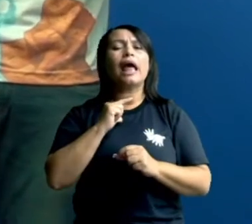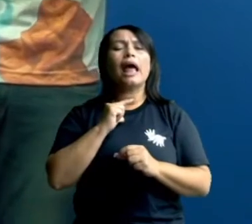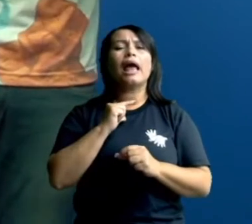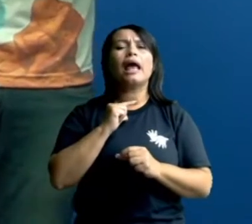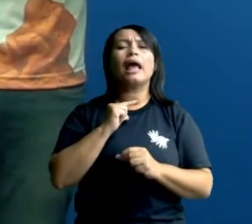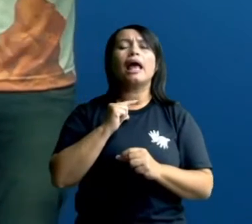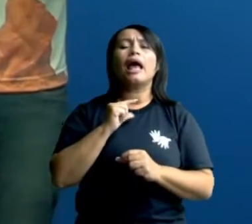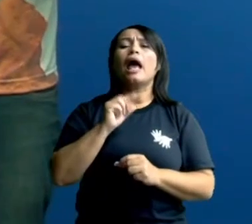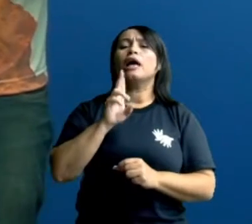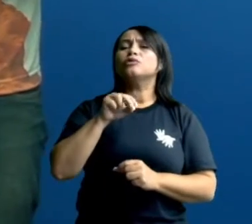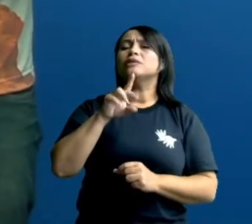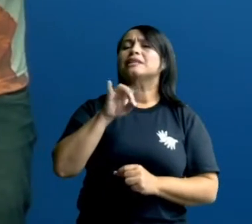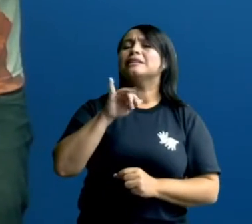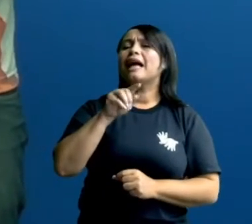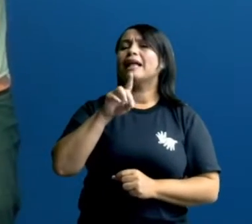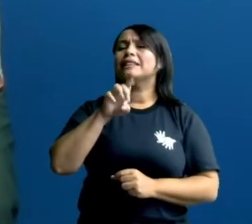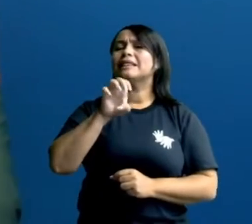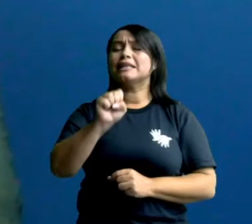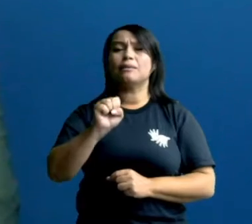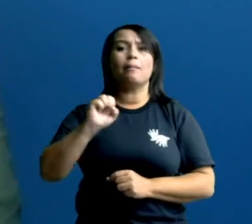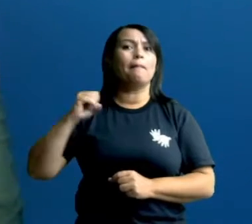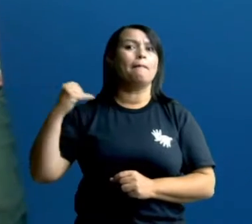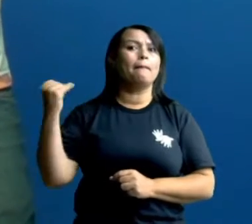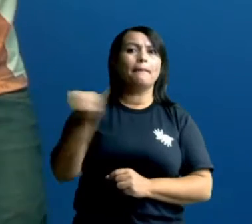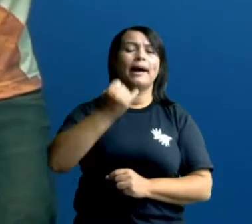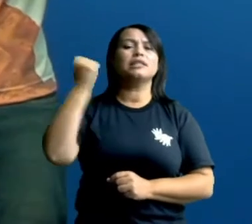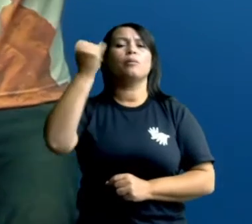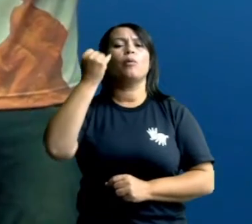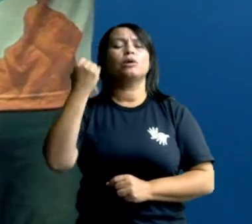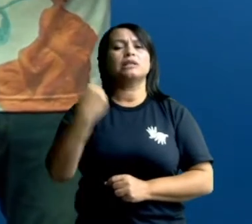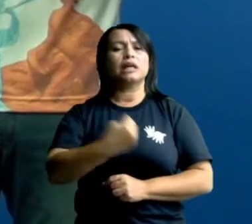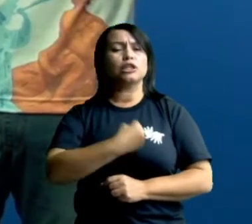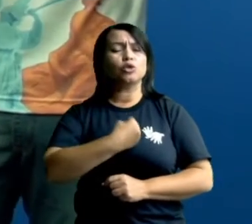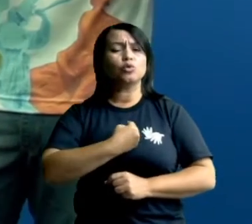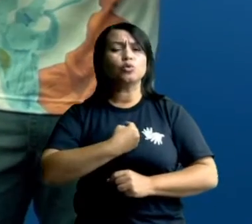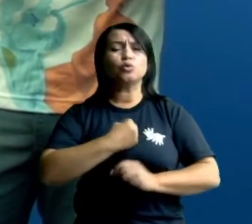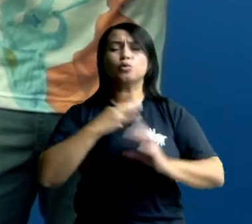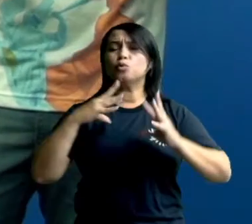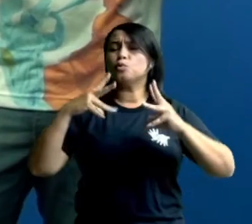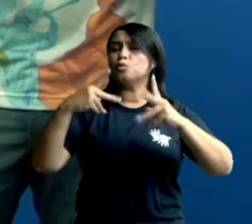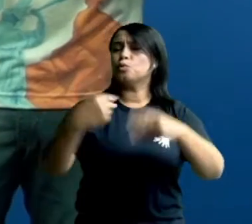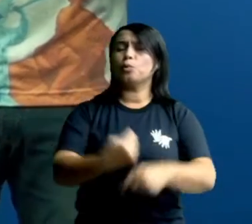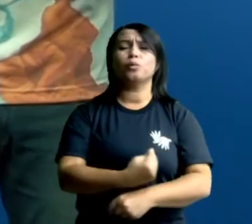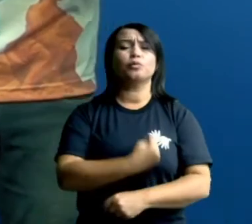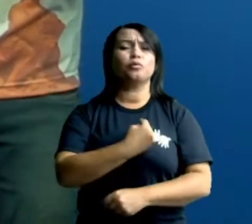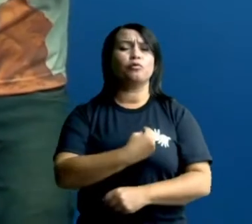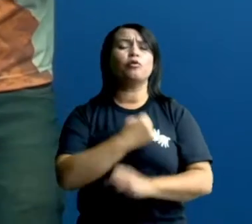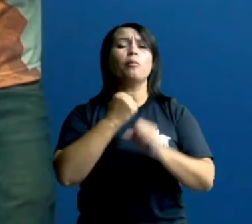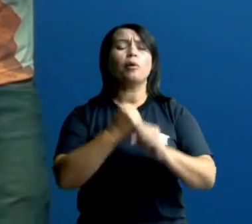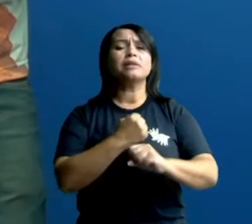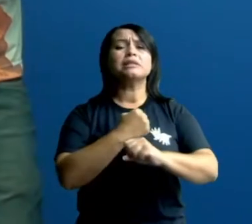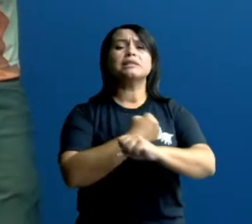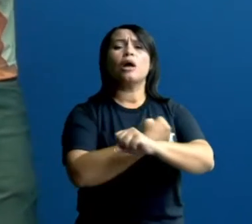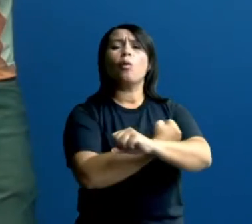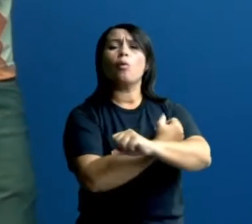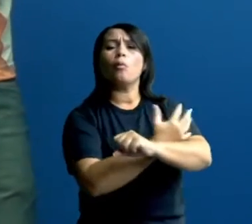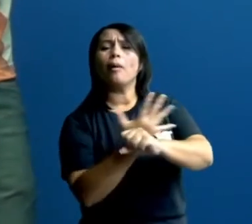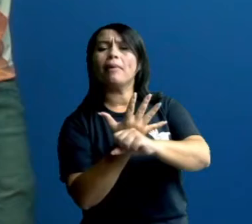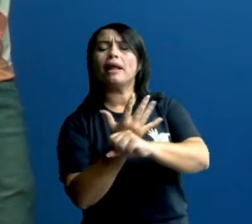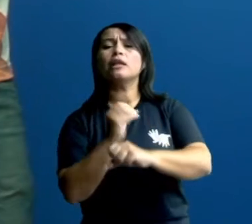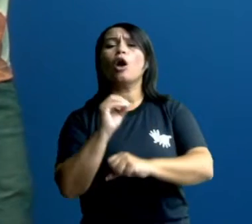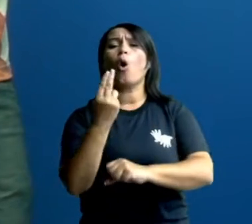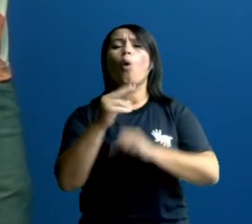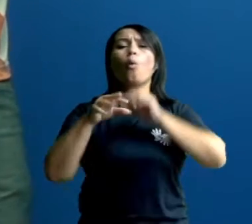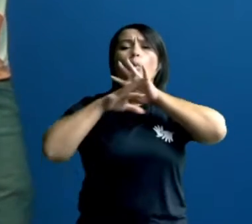unidades fundamentais, certo? De todo ser vivo. Todo ser vivo, seja ele uma planta ou